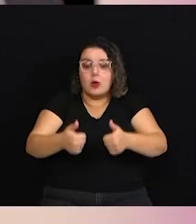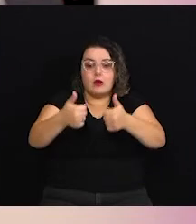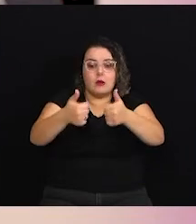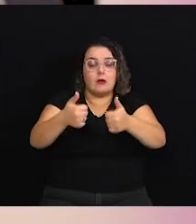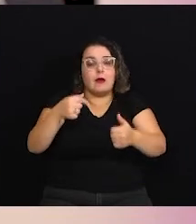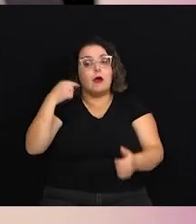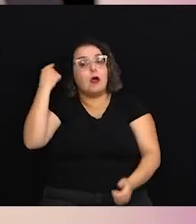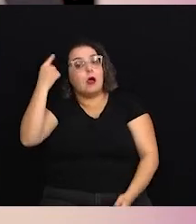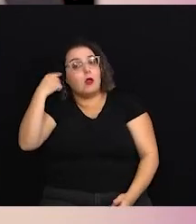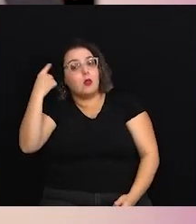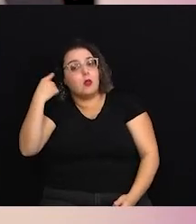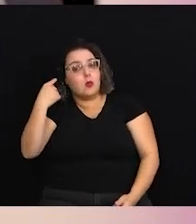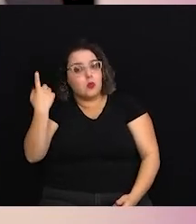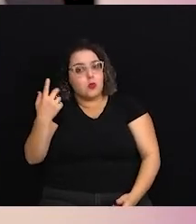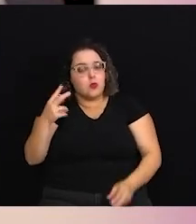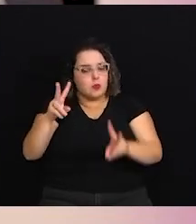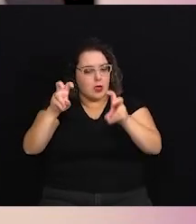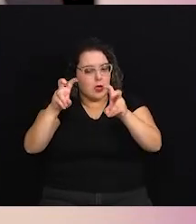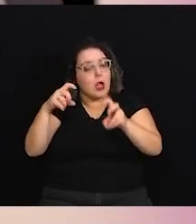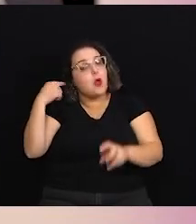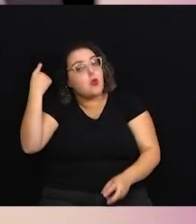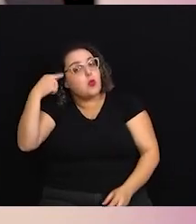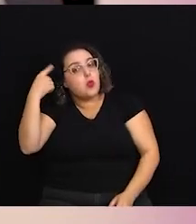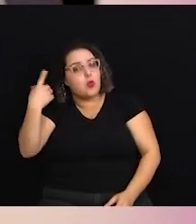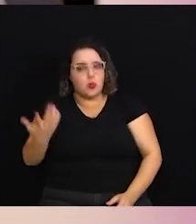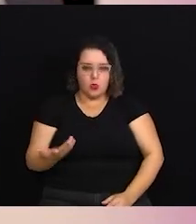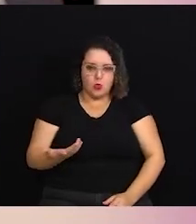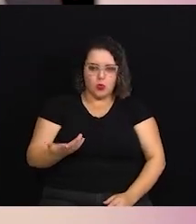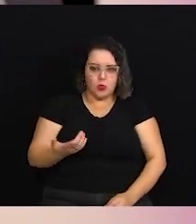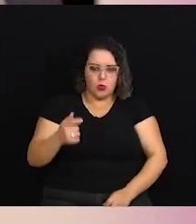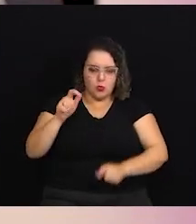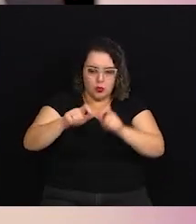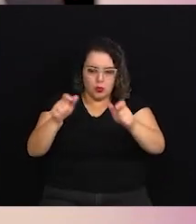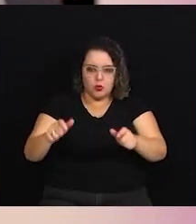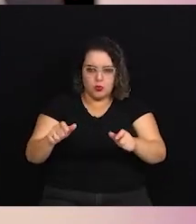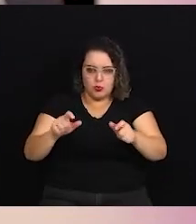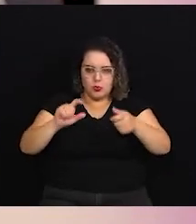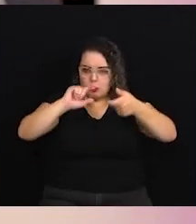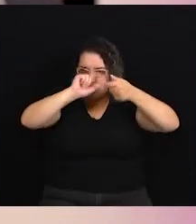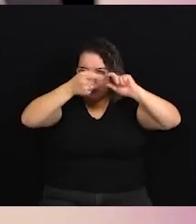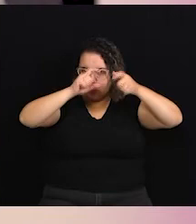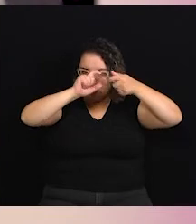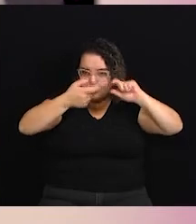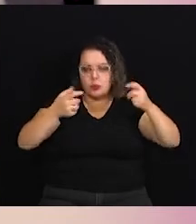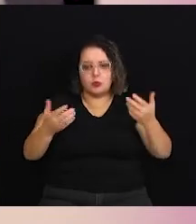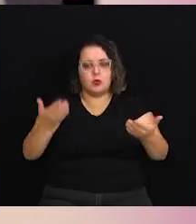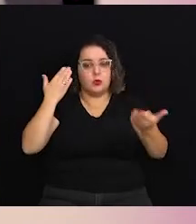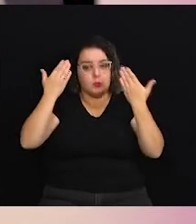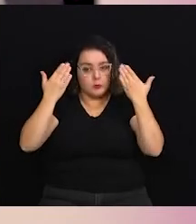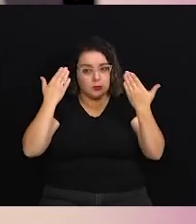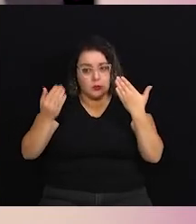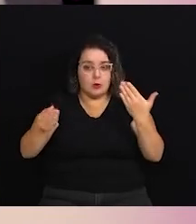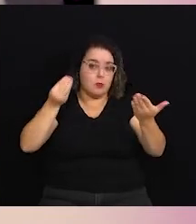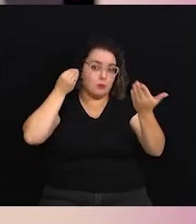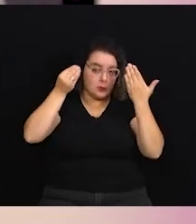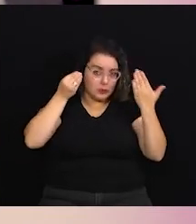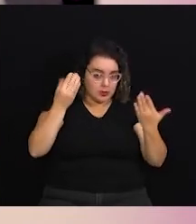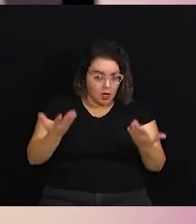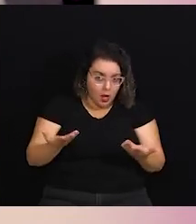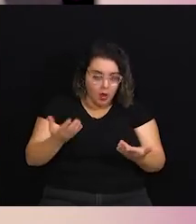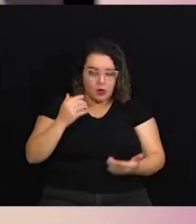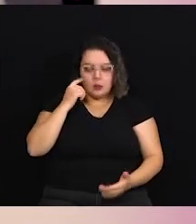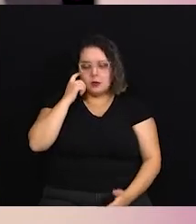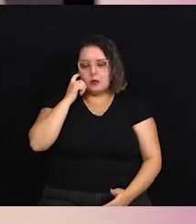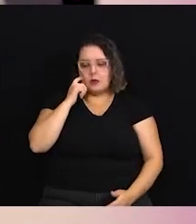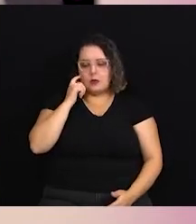à loucura né frente a dita loucura ou das pessoas com transtornos psiquiátricos novamente né nem